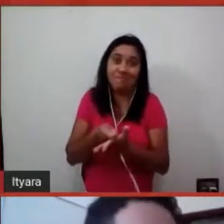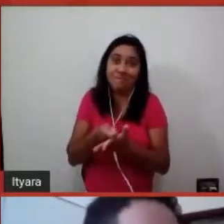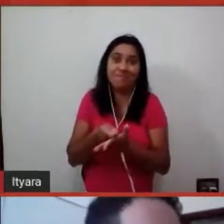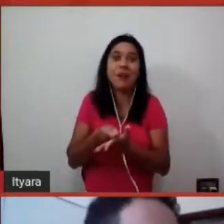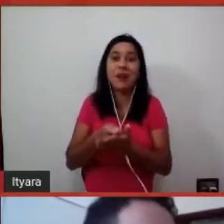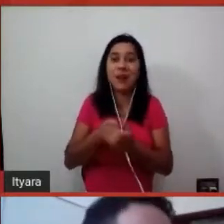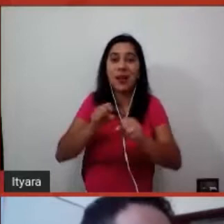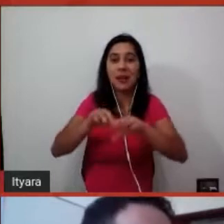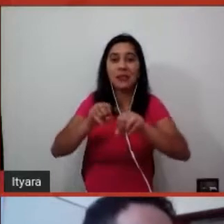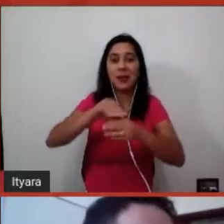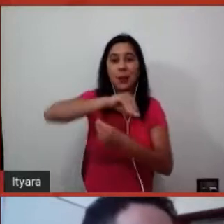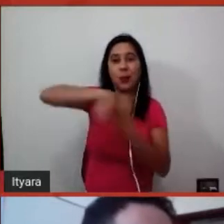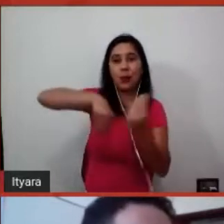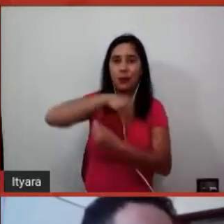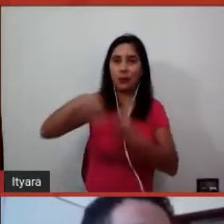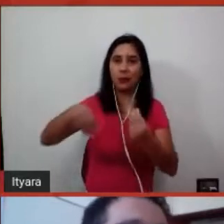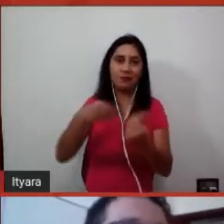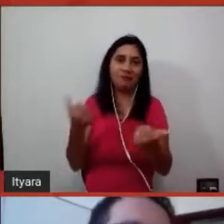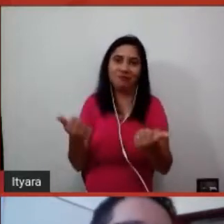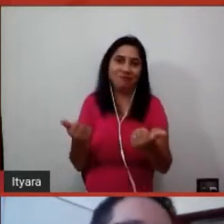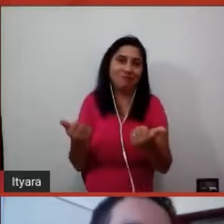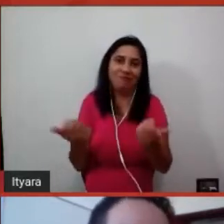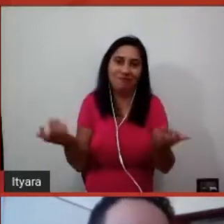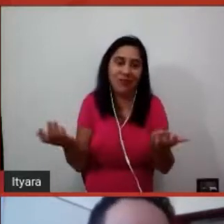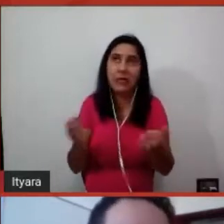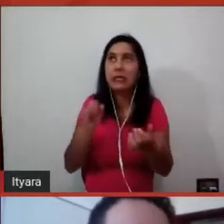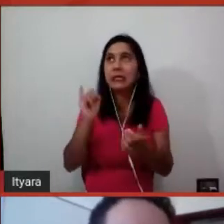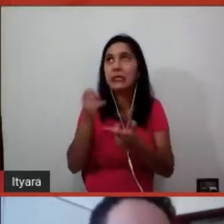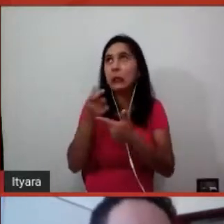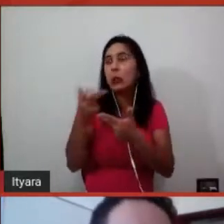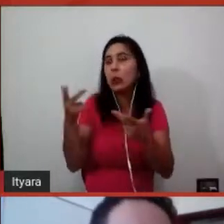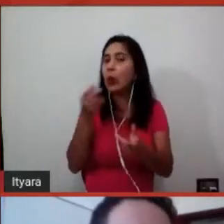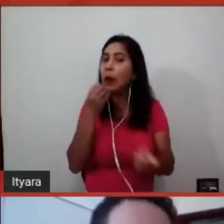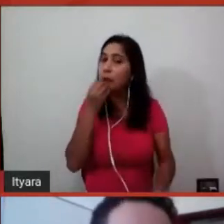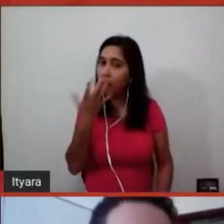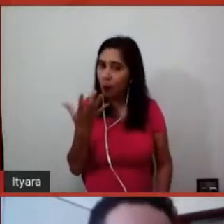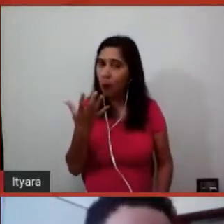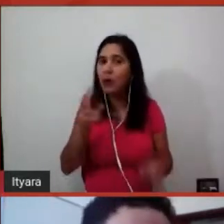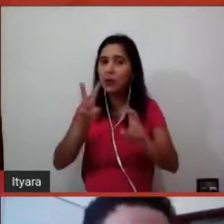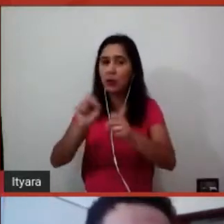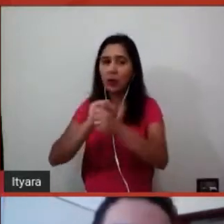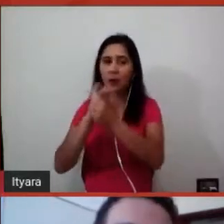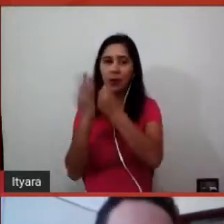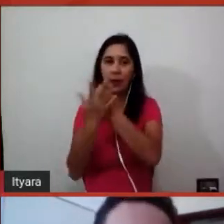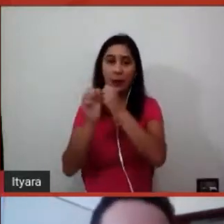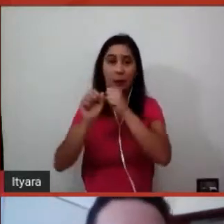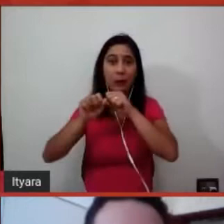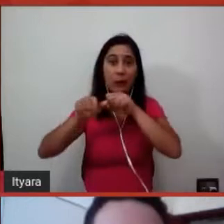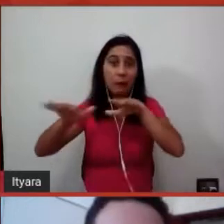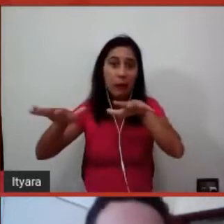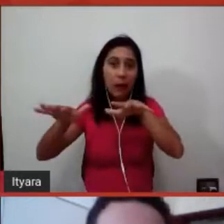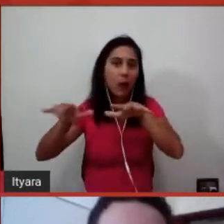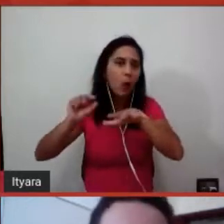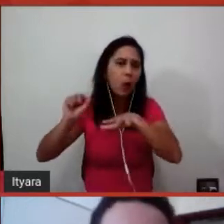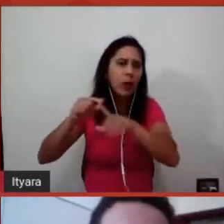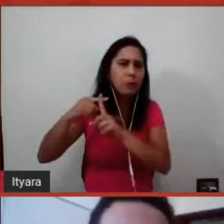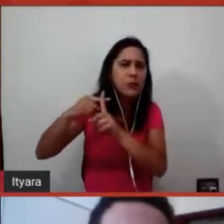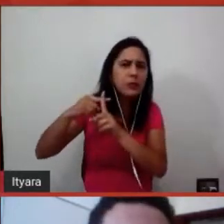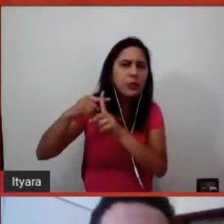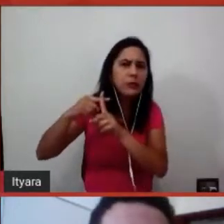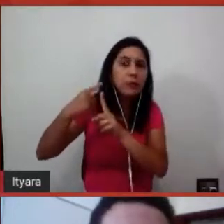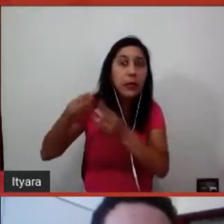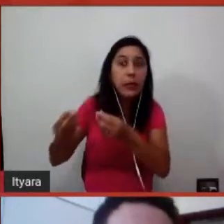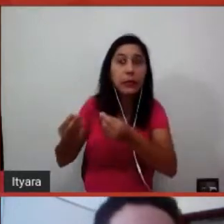por mal, né? Eu acho que, na verdade, se tem algo bom dessa questão da pandemia, é que a gente está aprendendo a usar